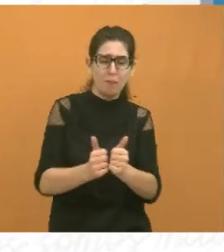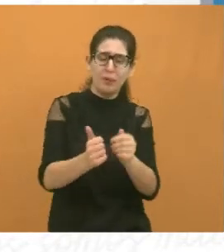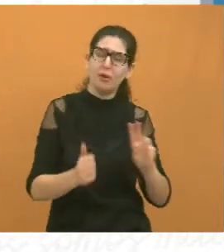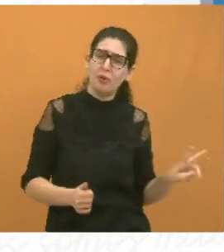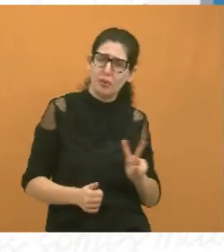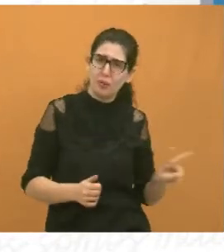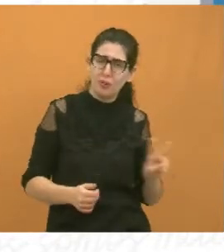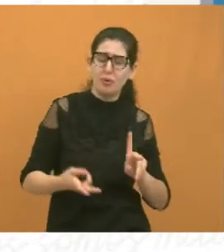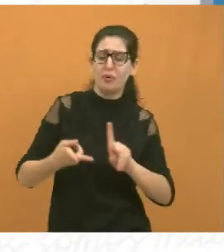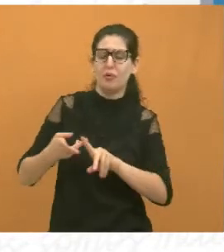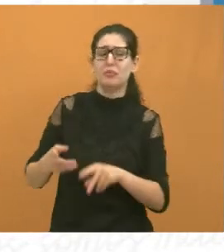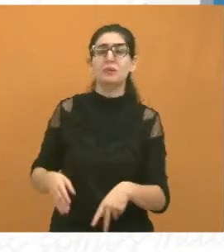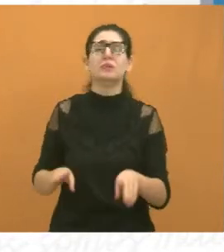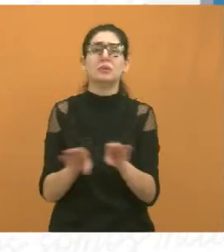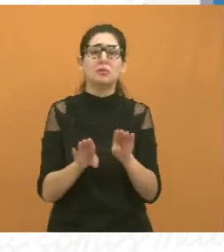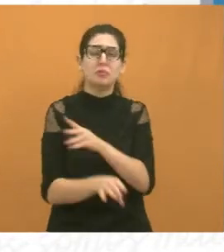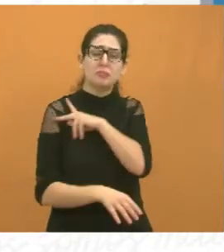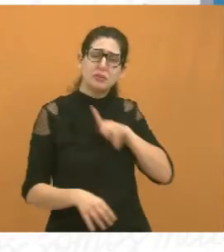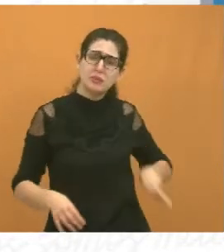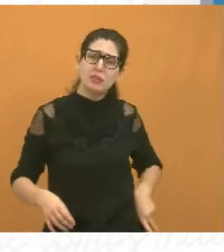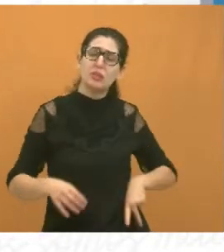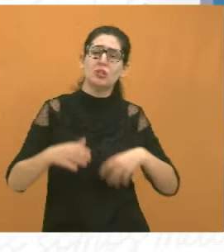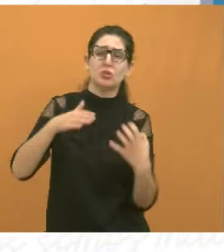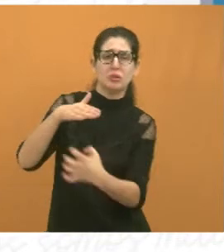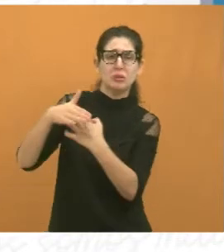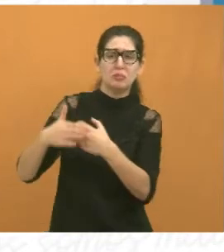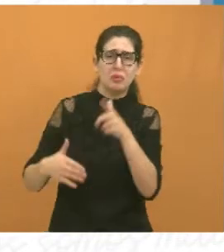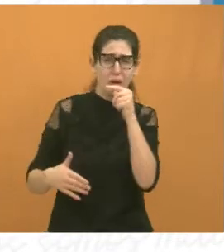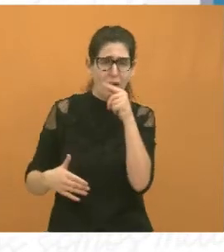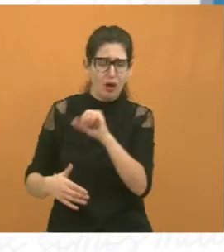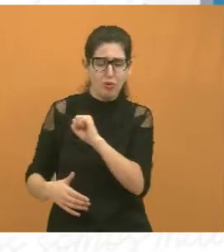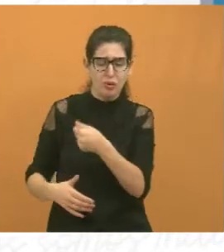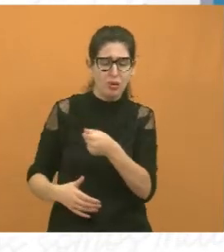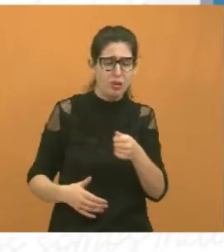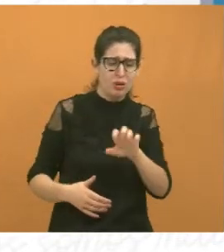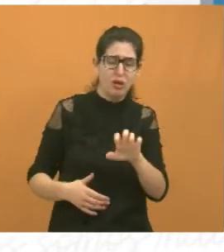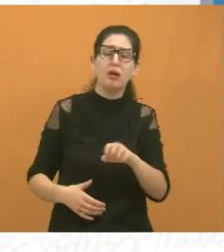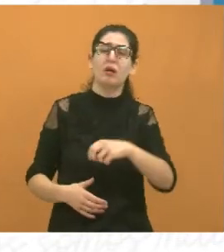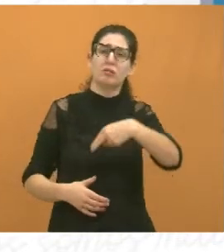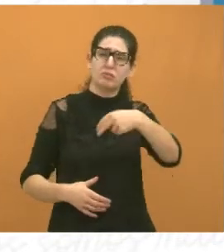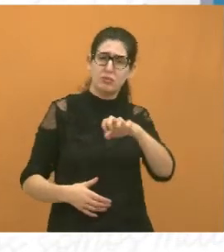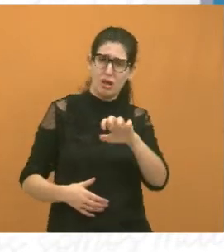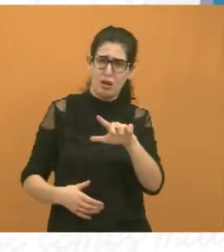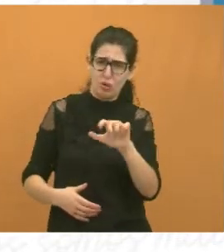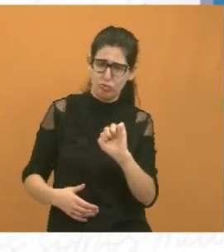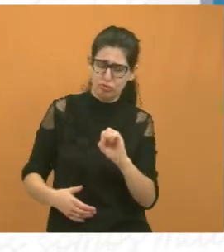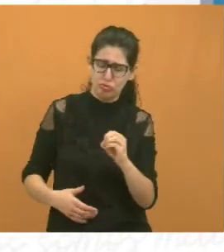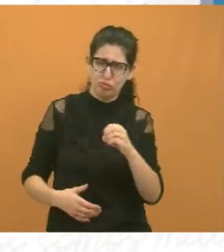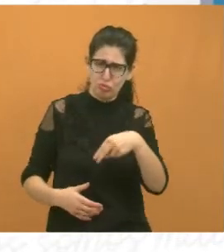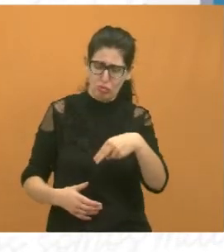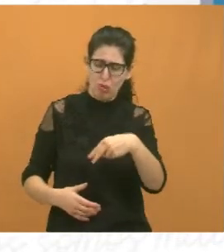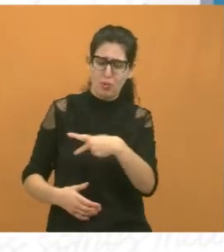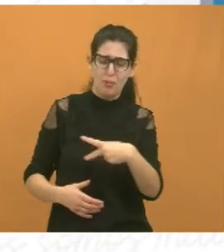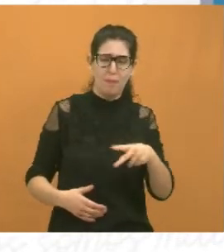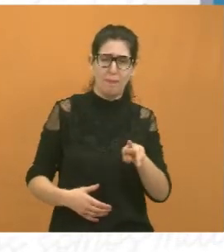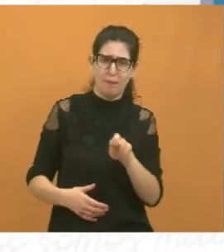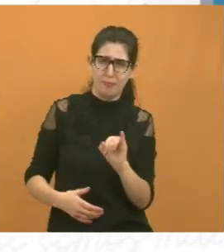junto com o presidente do SAI, Nelson Priante, que nos apresentou